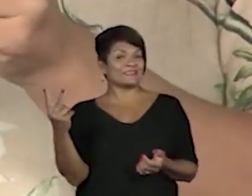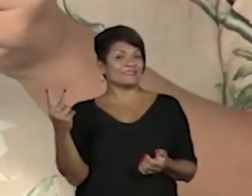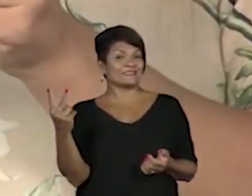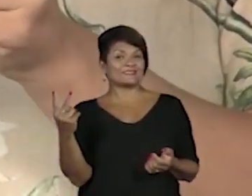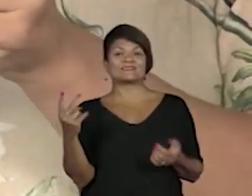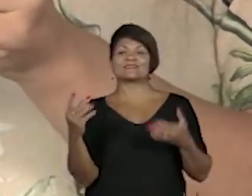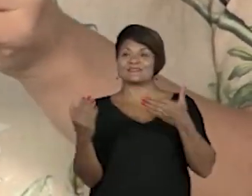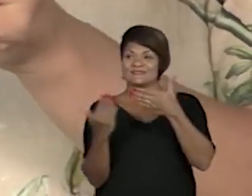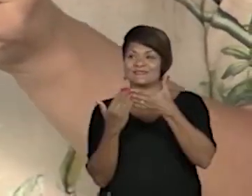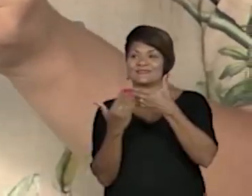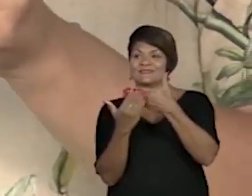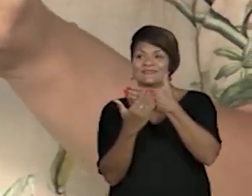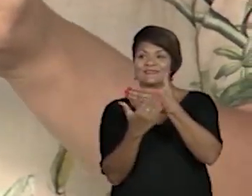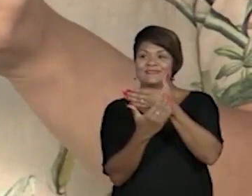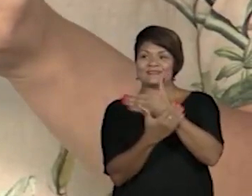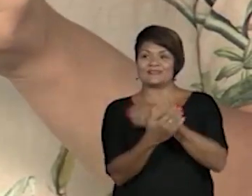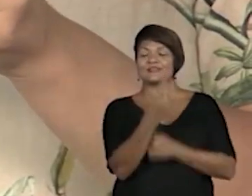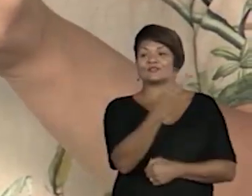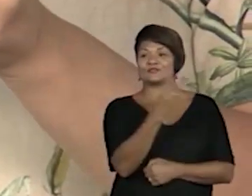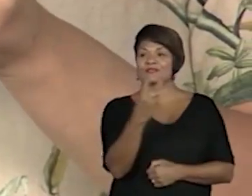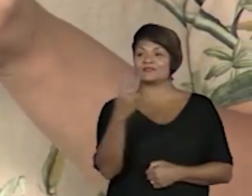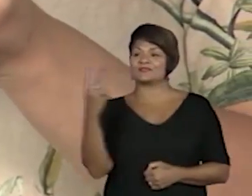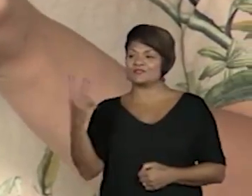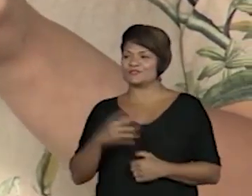222. Tudo dois, hein? Olha lá.